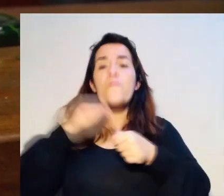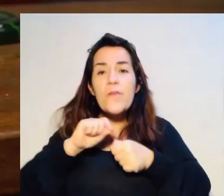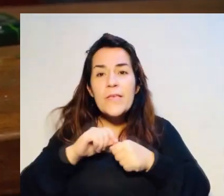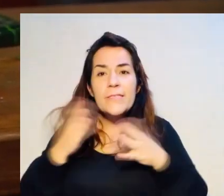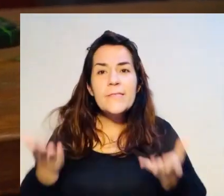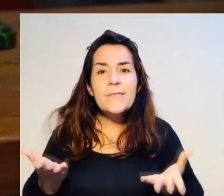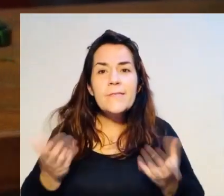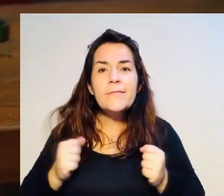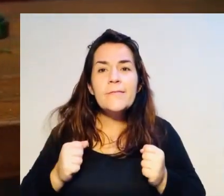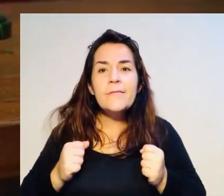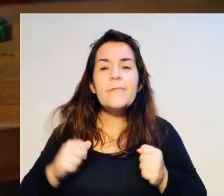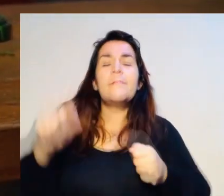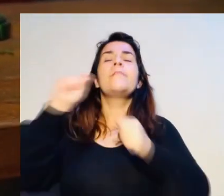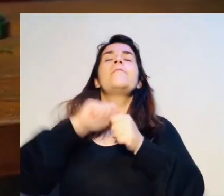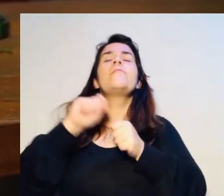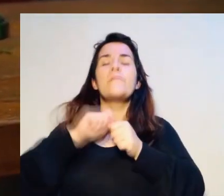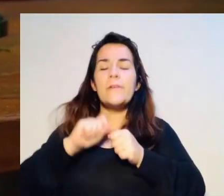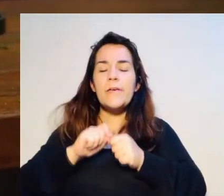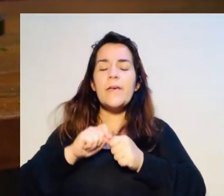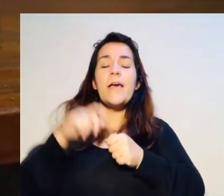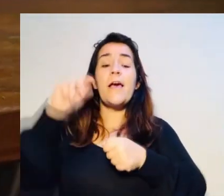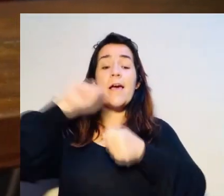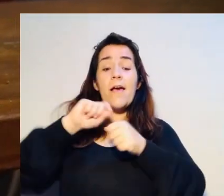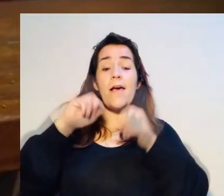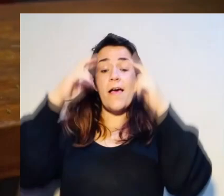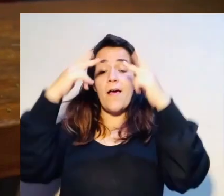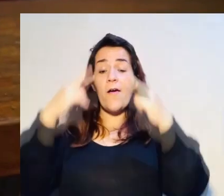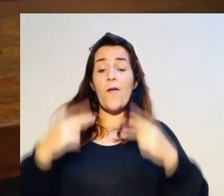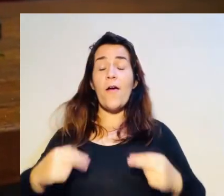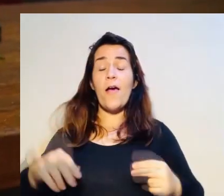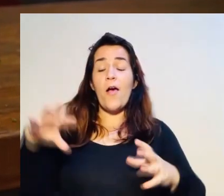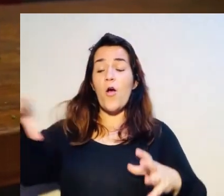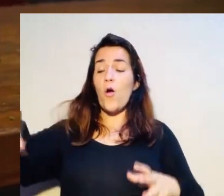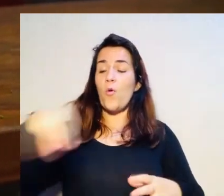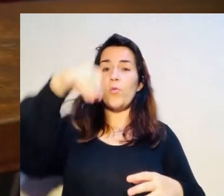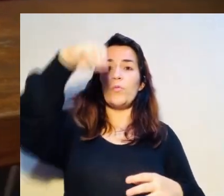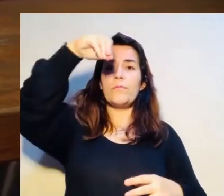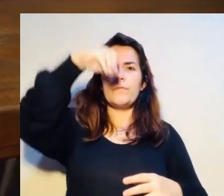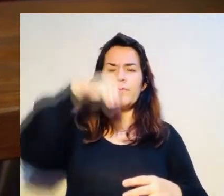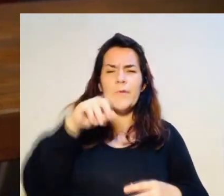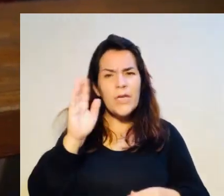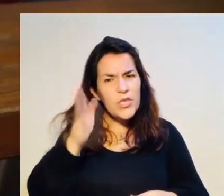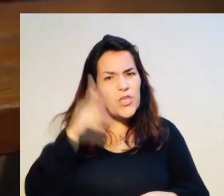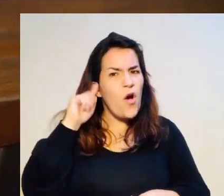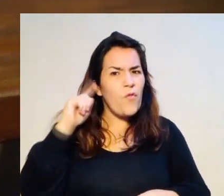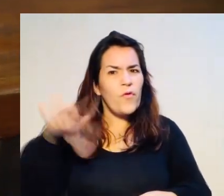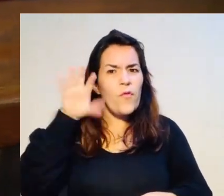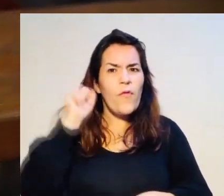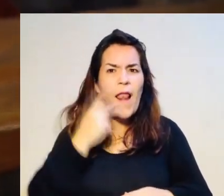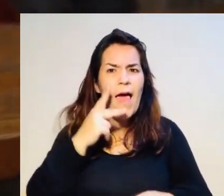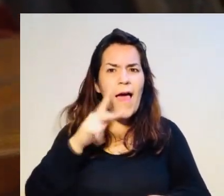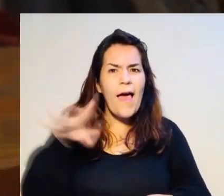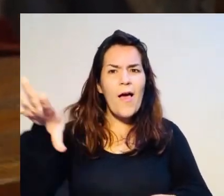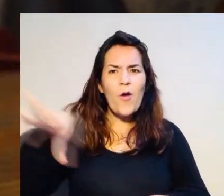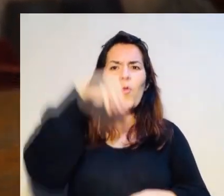que eu fiz? Fiz a padronização do punhado. Já ouviu falar em